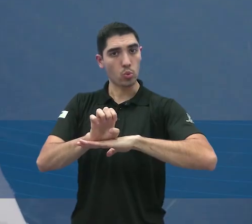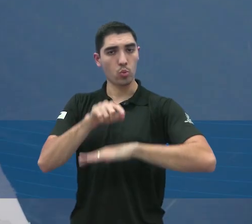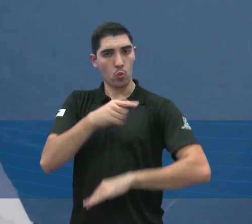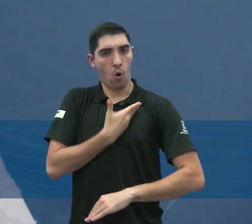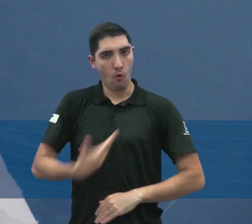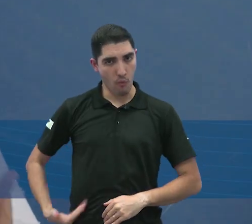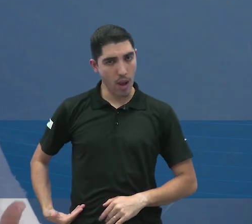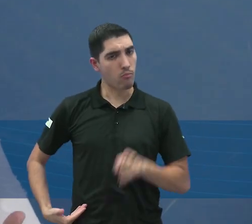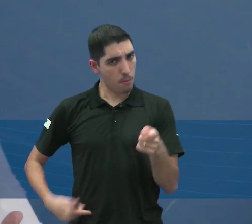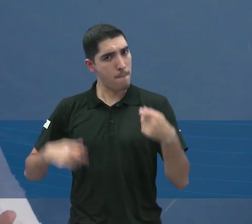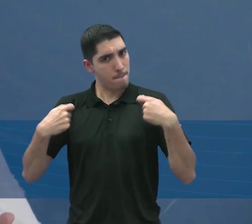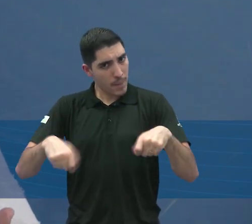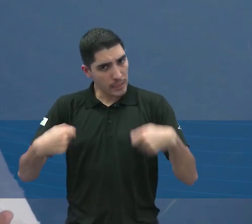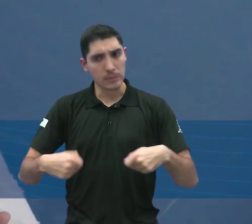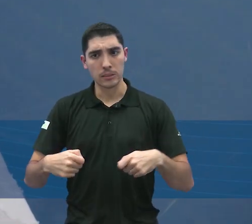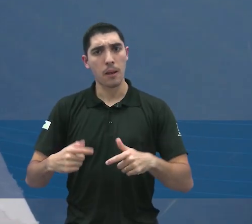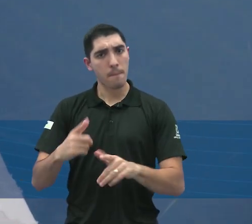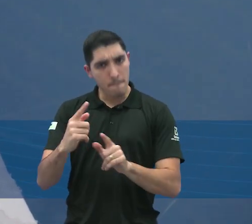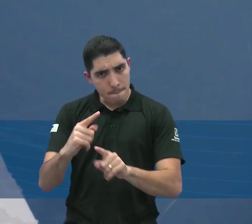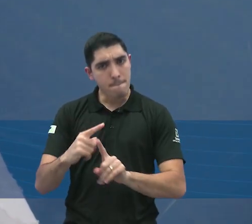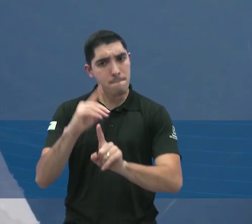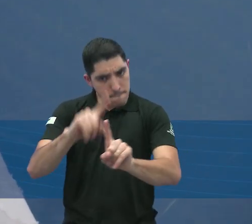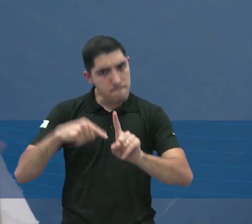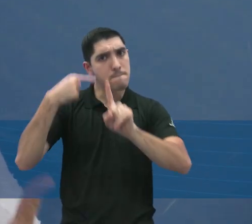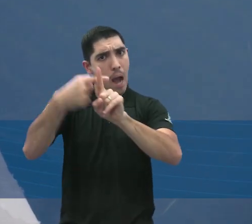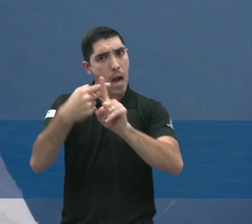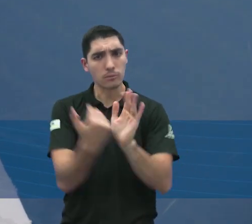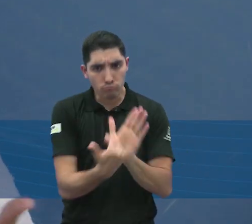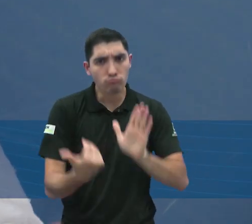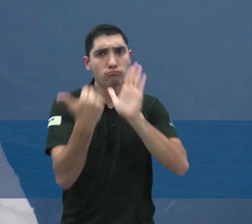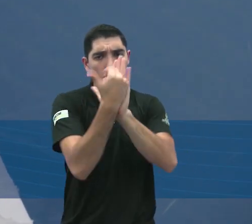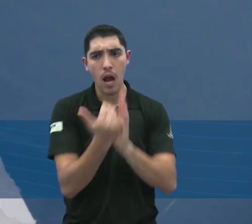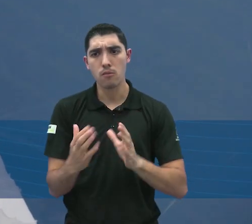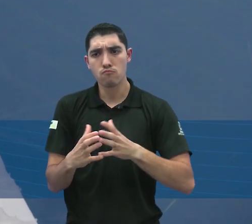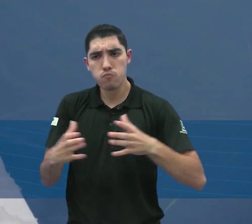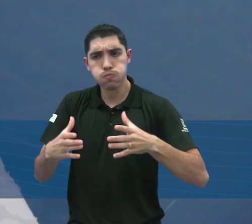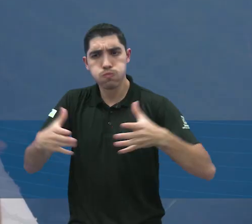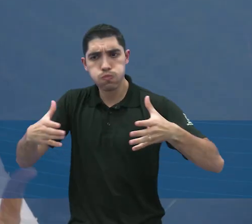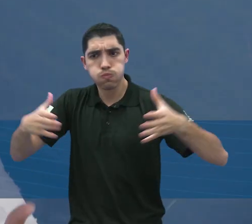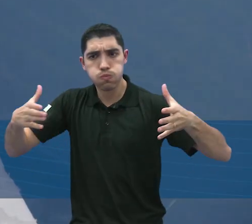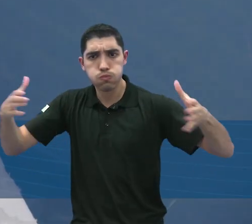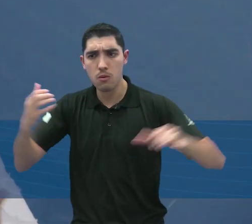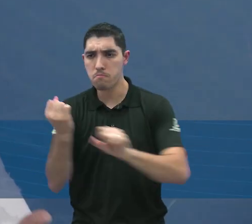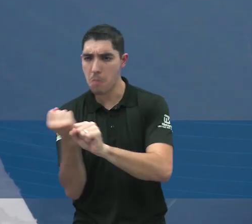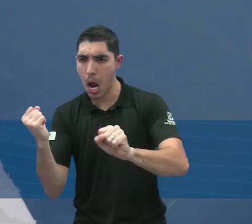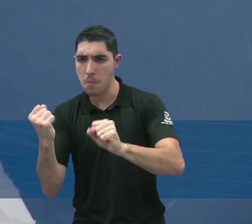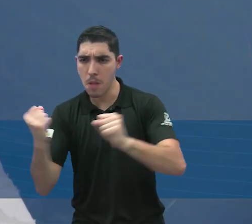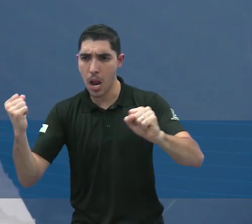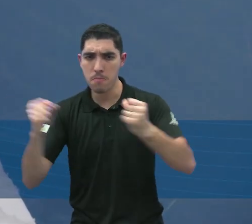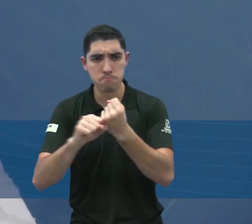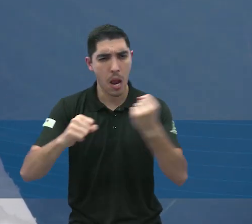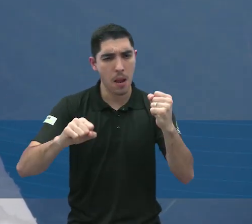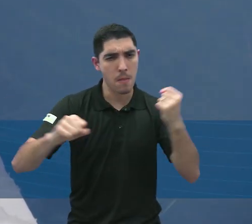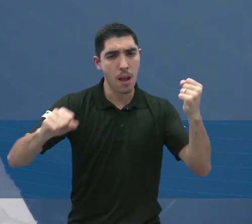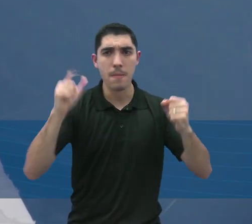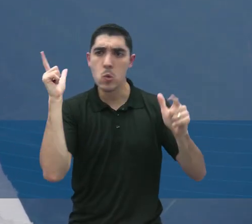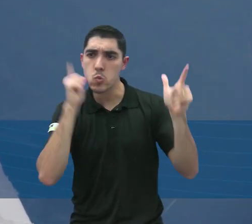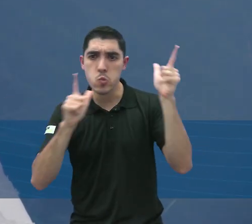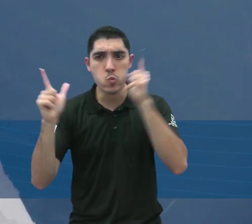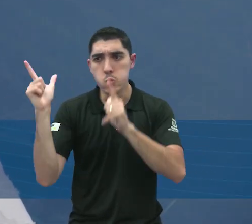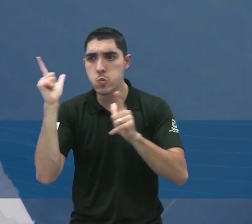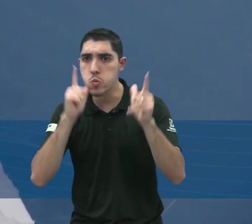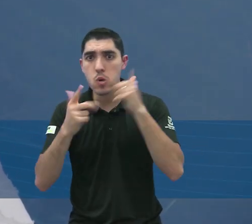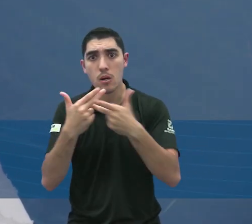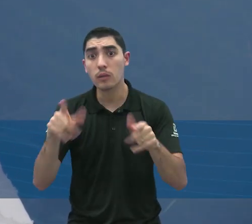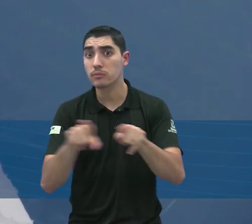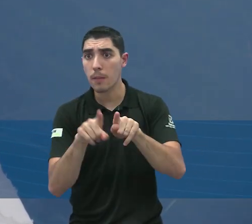né, se expandir territorialmente a fim de conquistar novos territórios, a fim de conquistar novos recursos naturais. Então, nesse primeiro